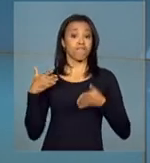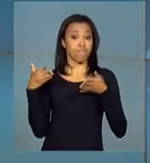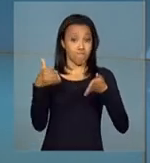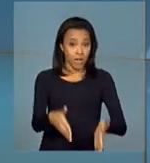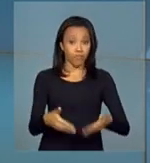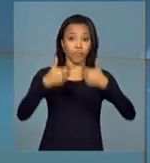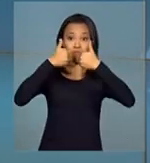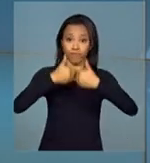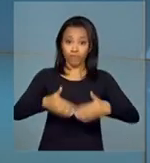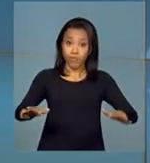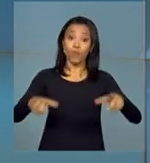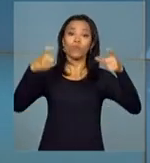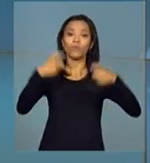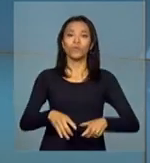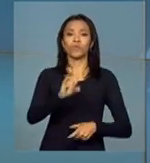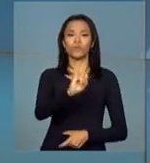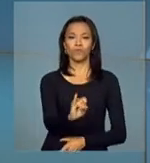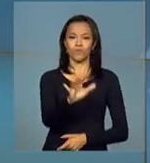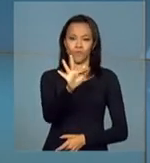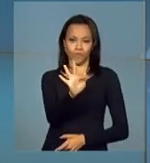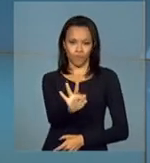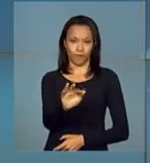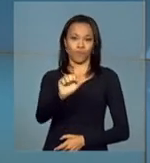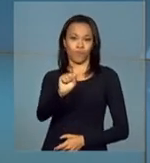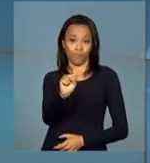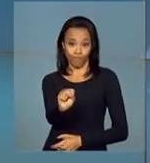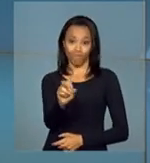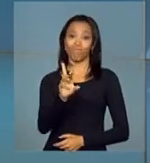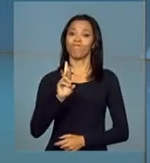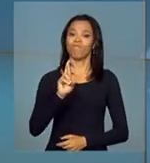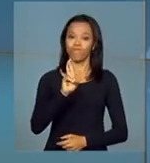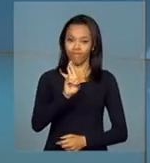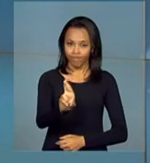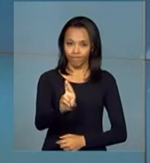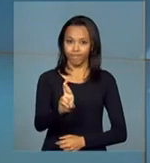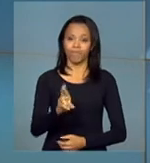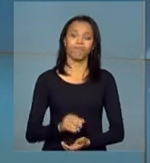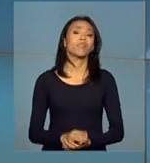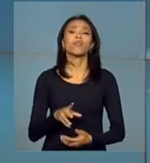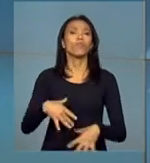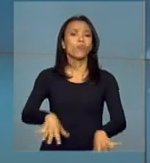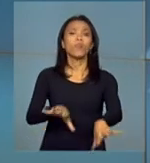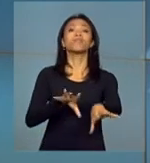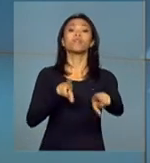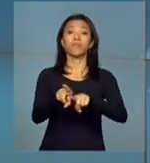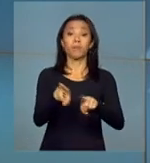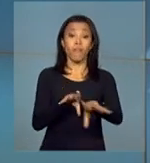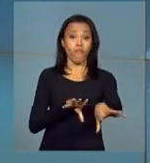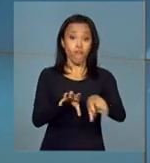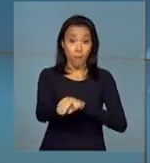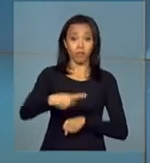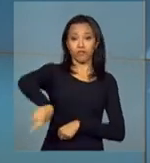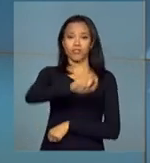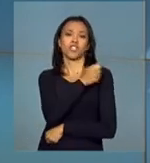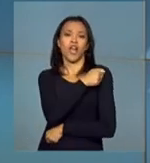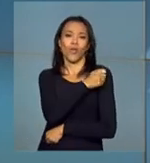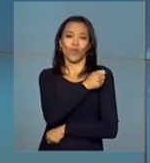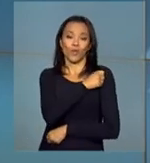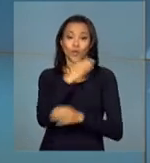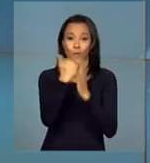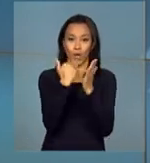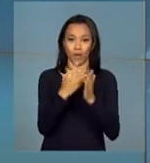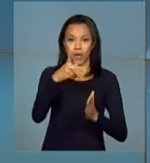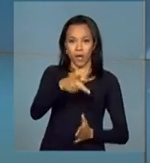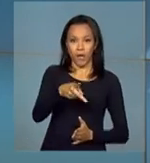da inauguração do campus do Instituto Federal de Educação, Ciência e Tecnologia e da formatura de alunos do Pronatec, o